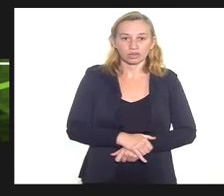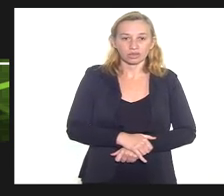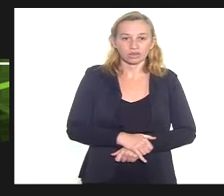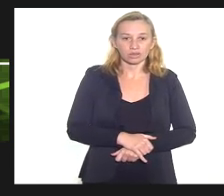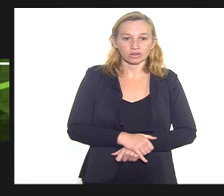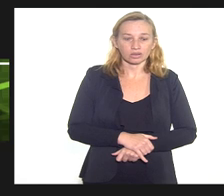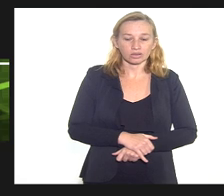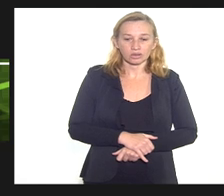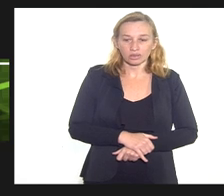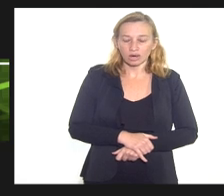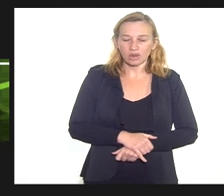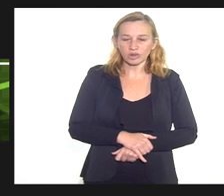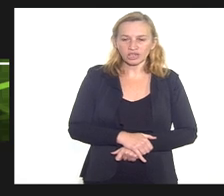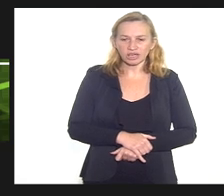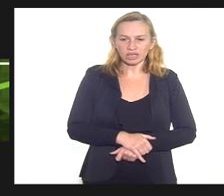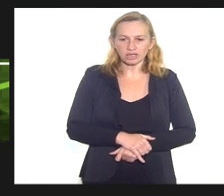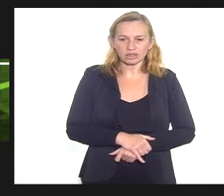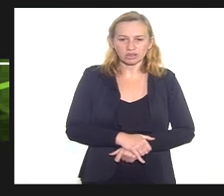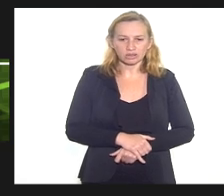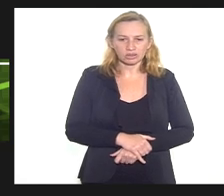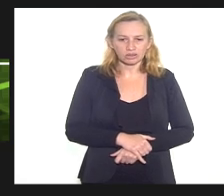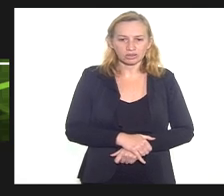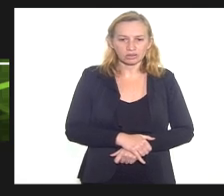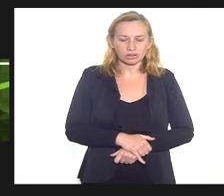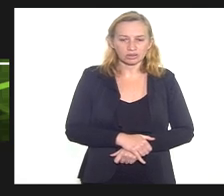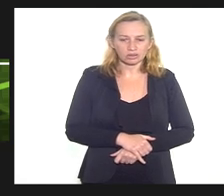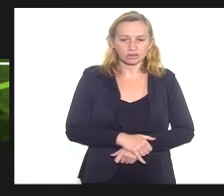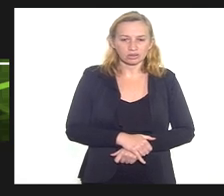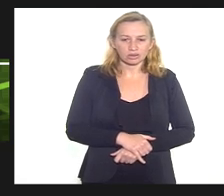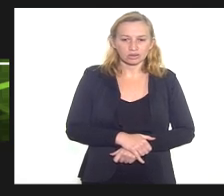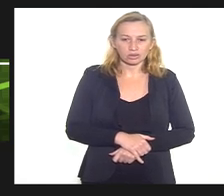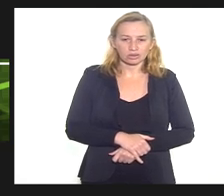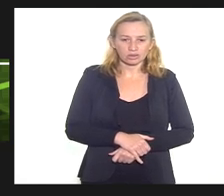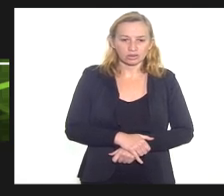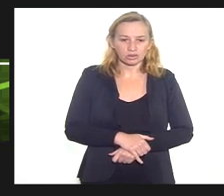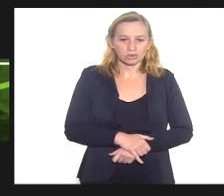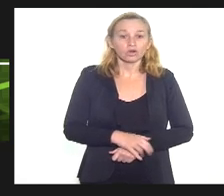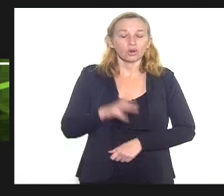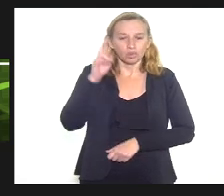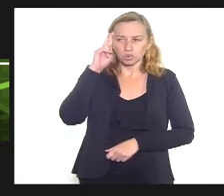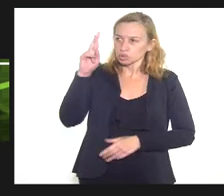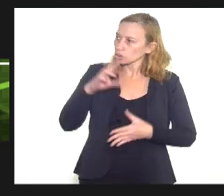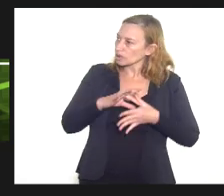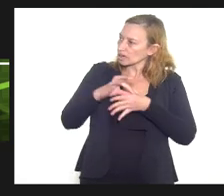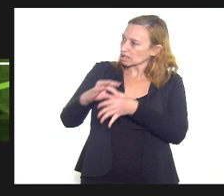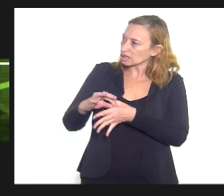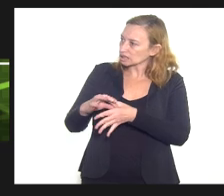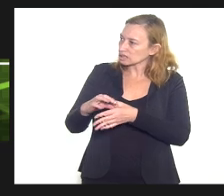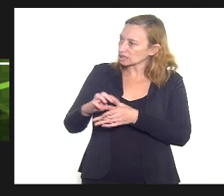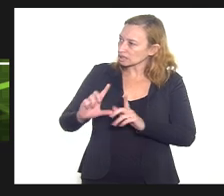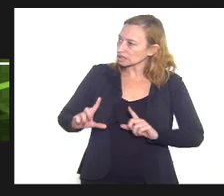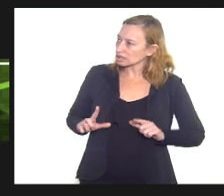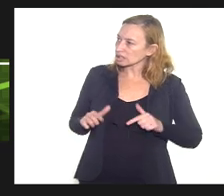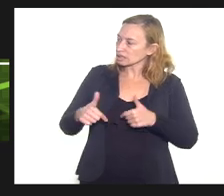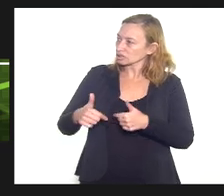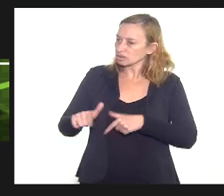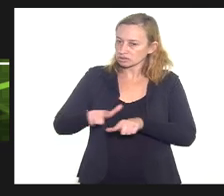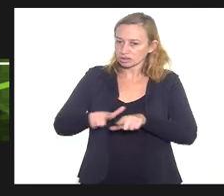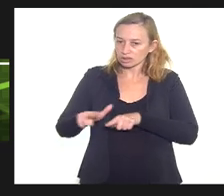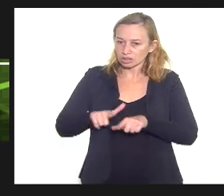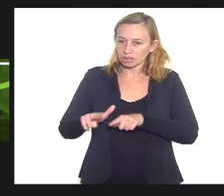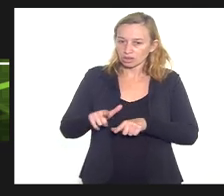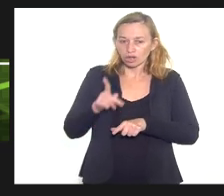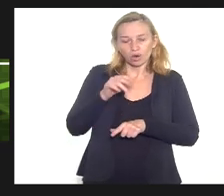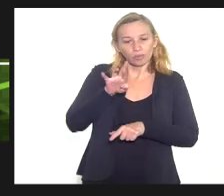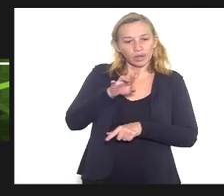Primeira delas, o senhor é líder em operação e, ao mesmo tempo, opera